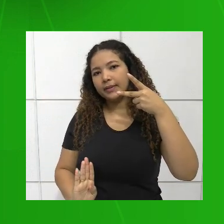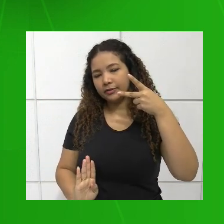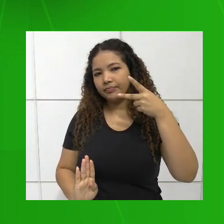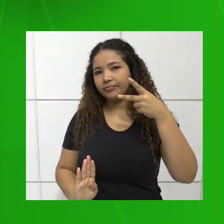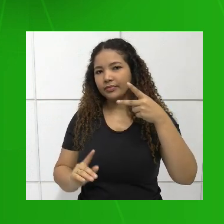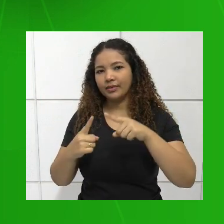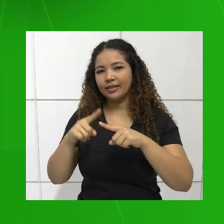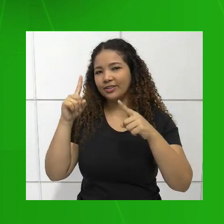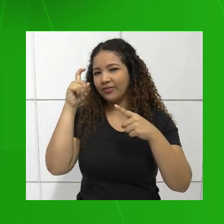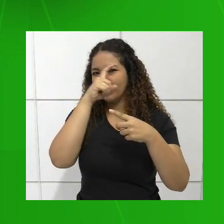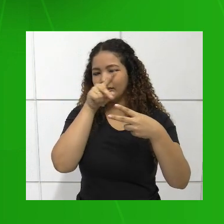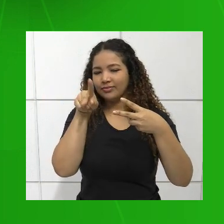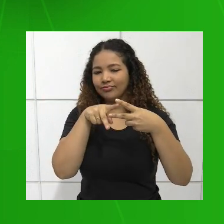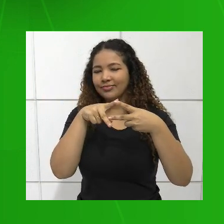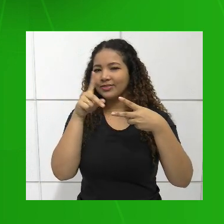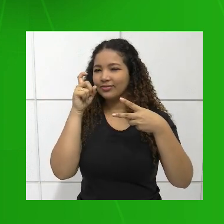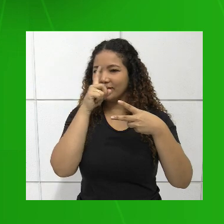Série A.